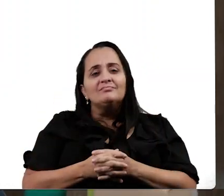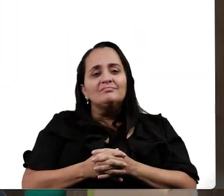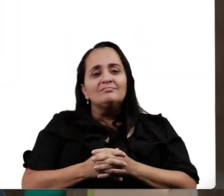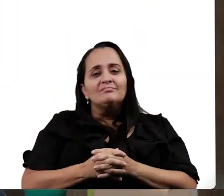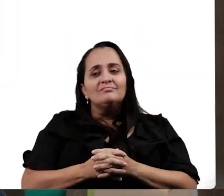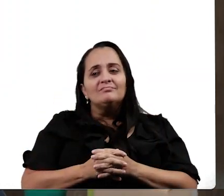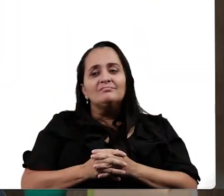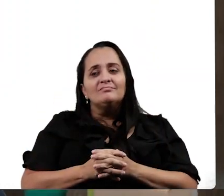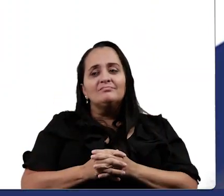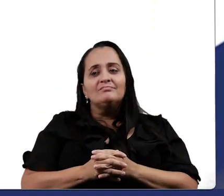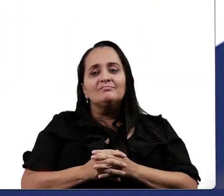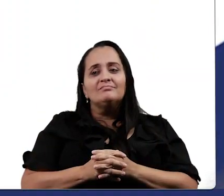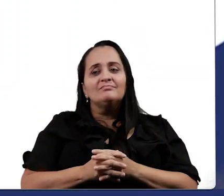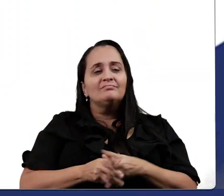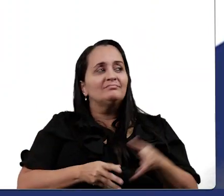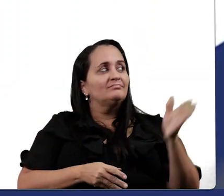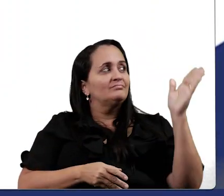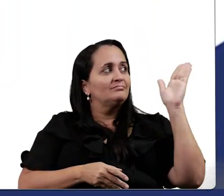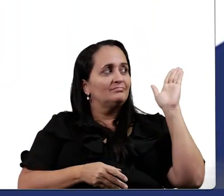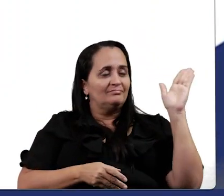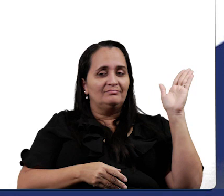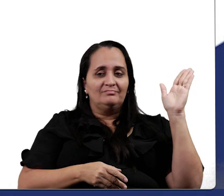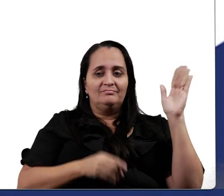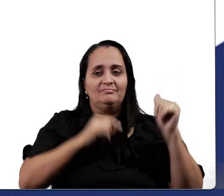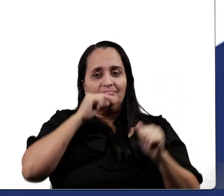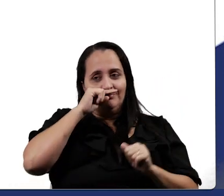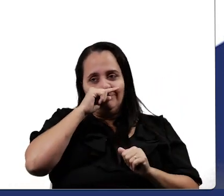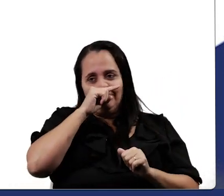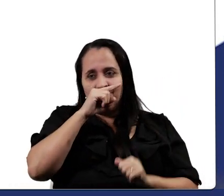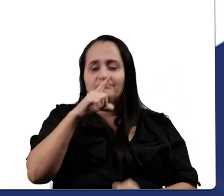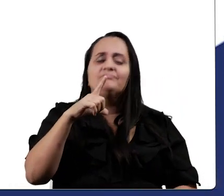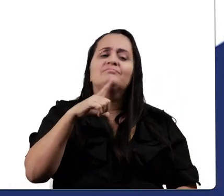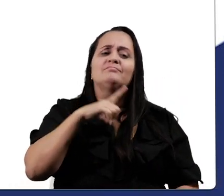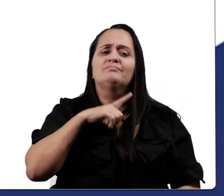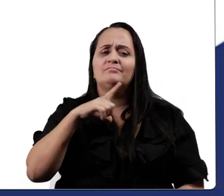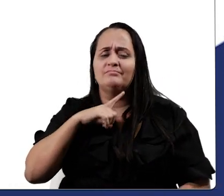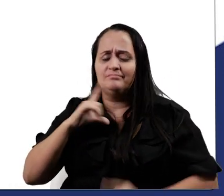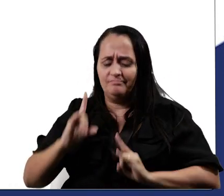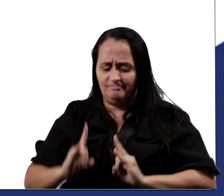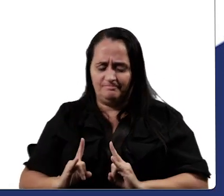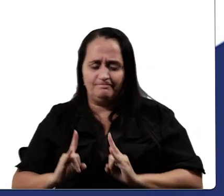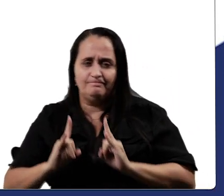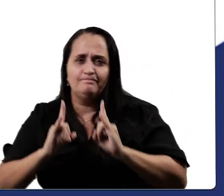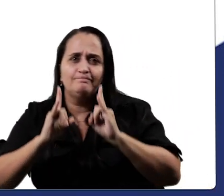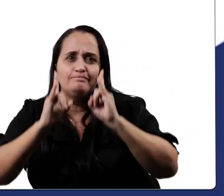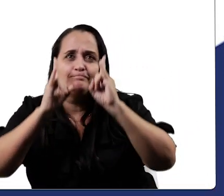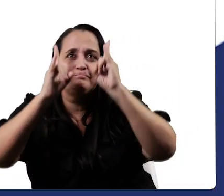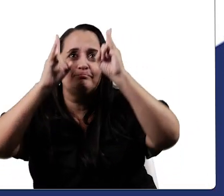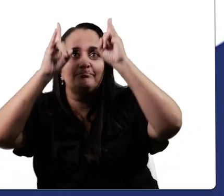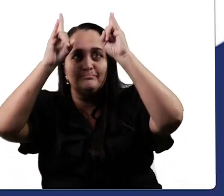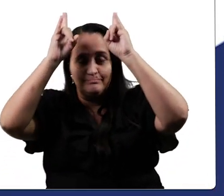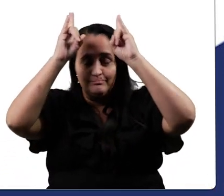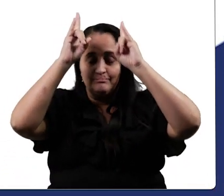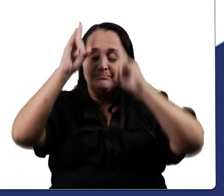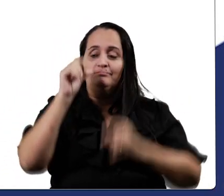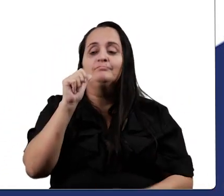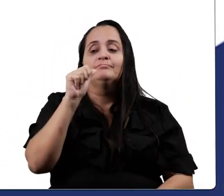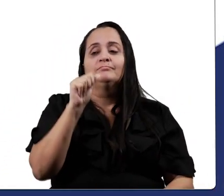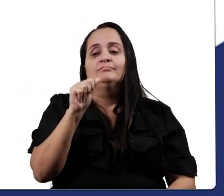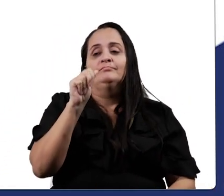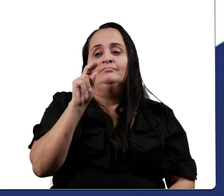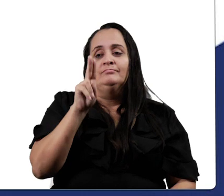este exercício no prédio em que Augusto mora há quatro andares é um predinho de quatro